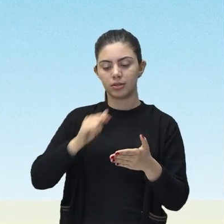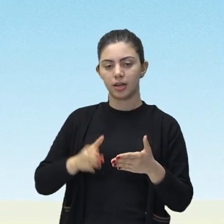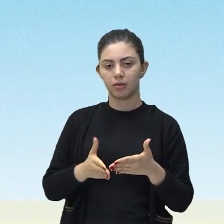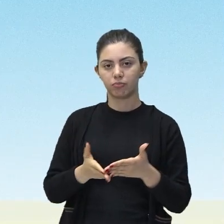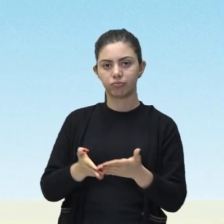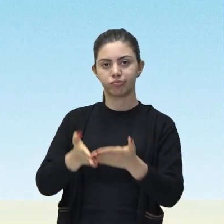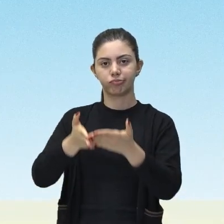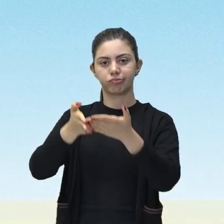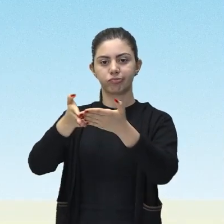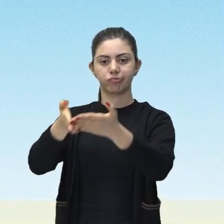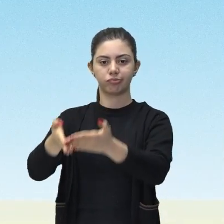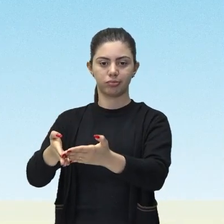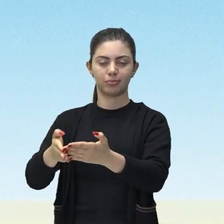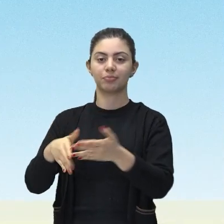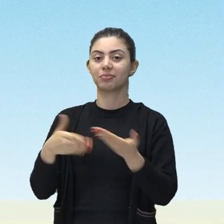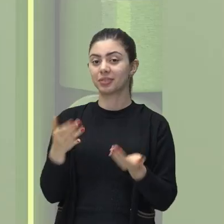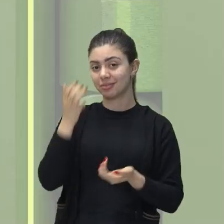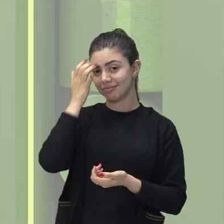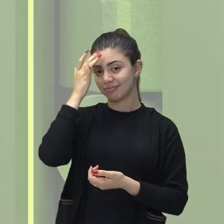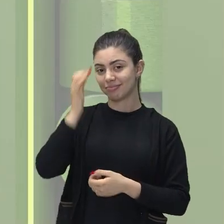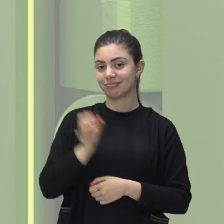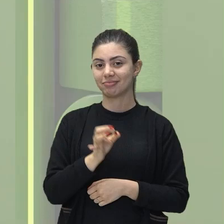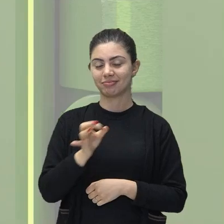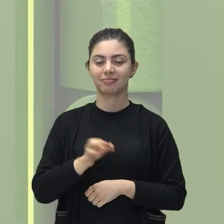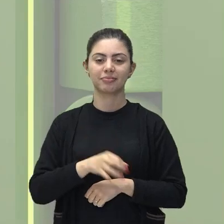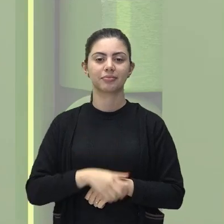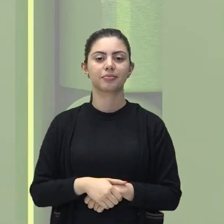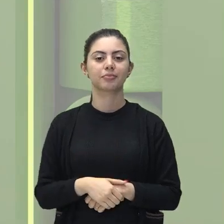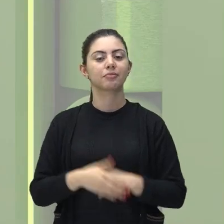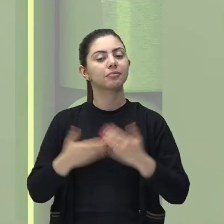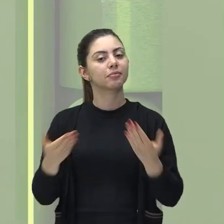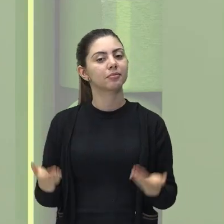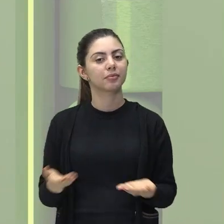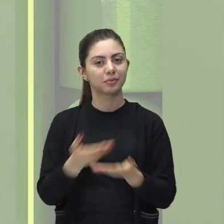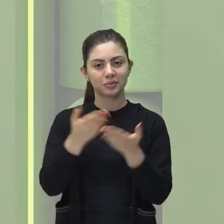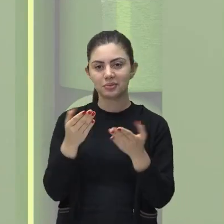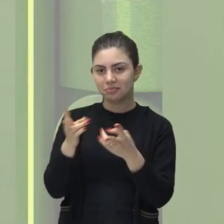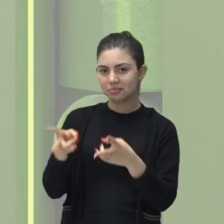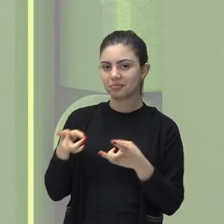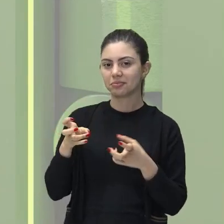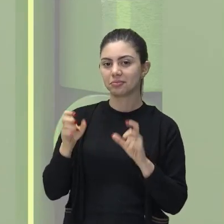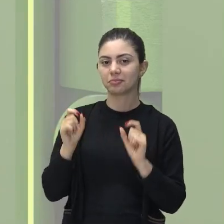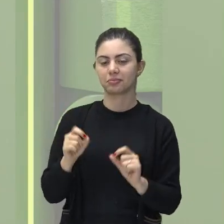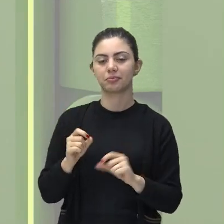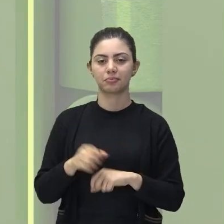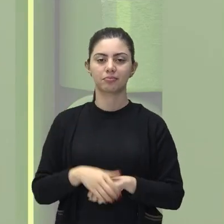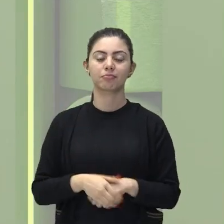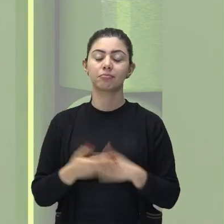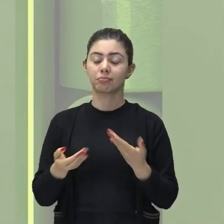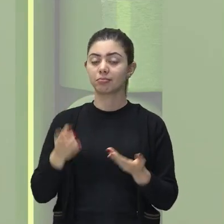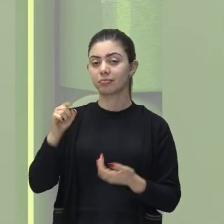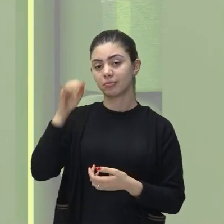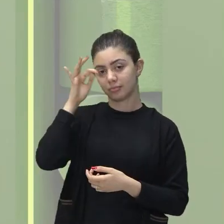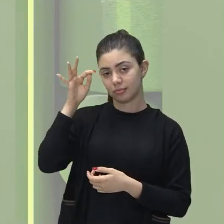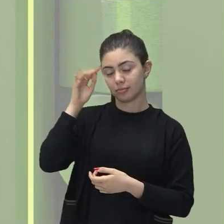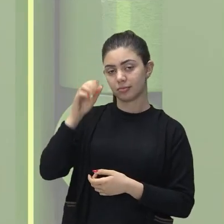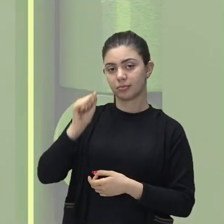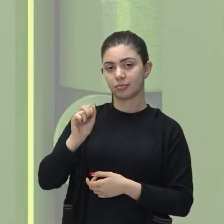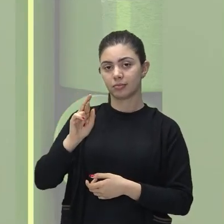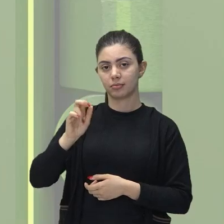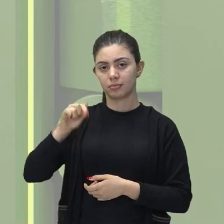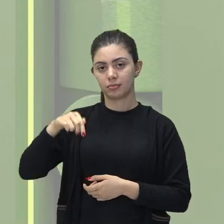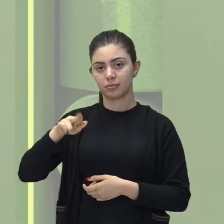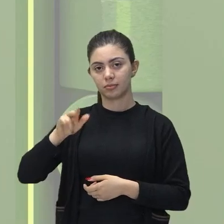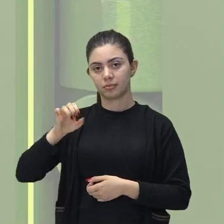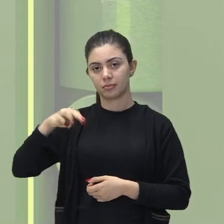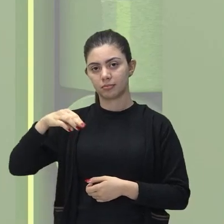cima. Resolvido o mistério. Muito bem, pessoal. Você viu aí, né, que também o teorema de Arquimedes tem a ver com a